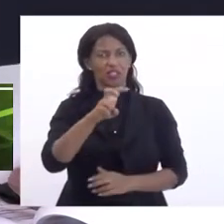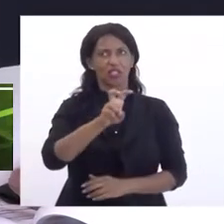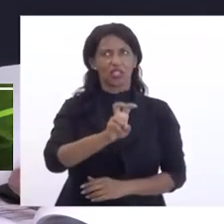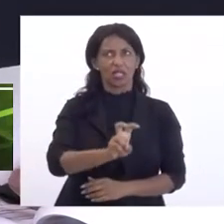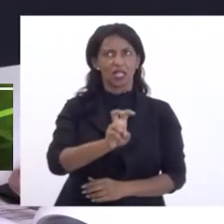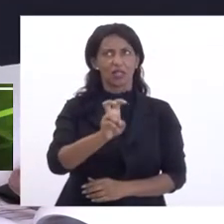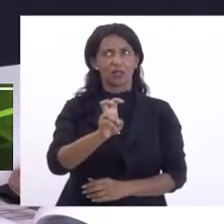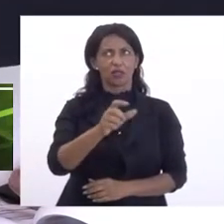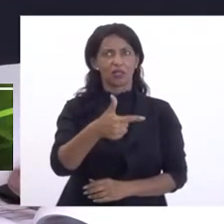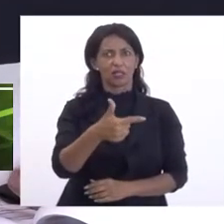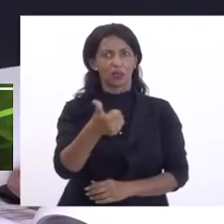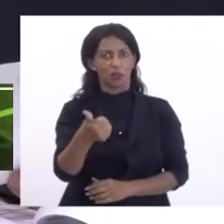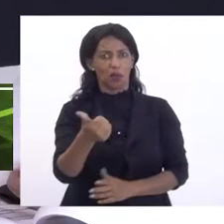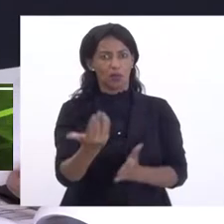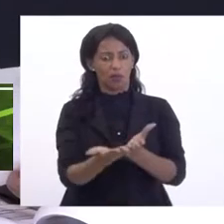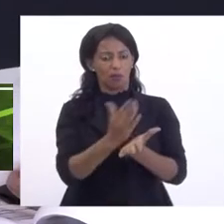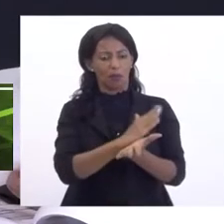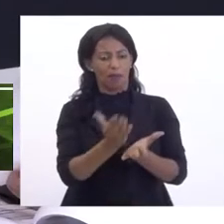551.